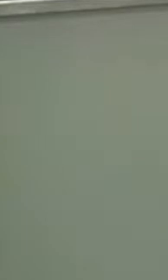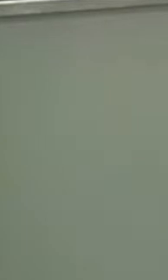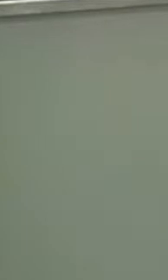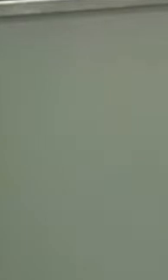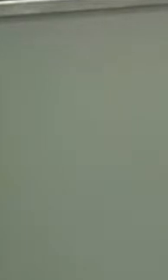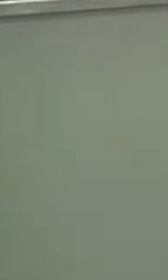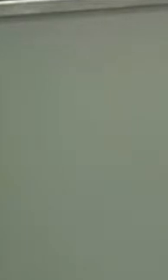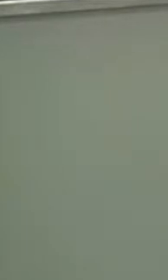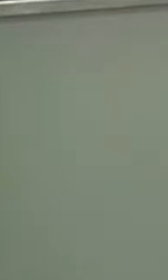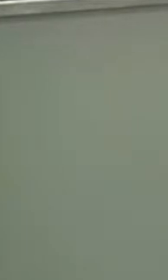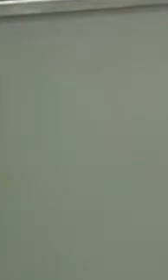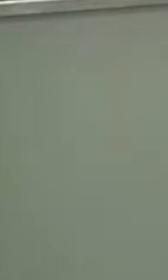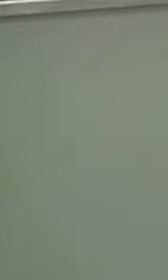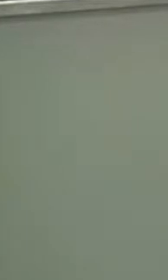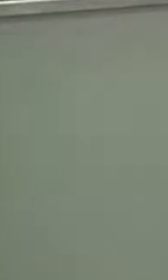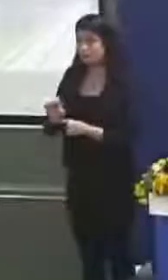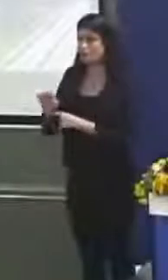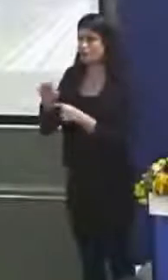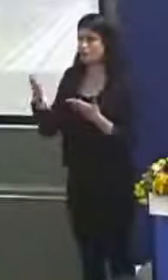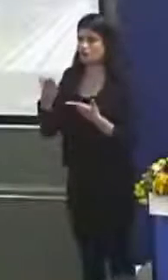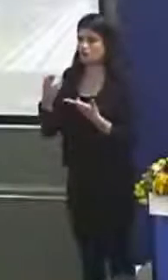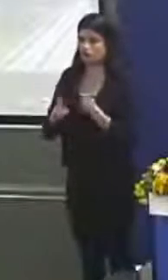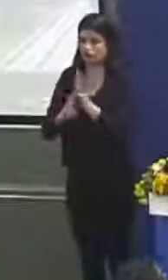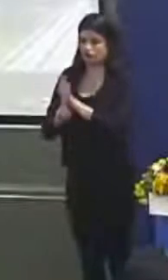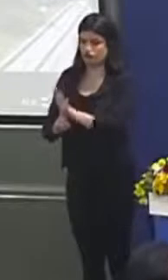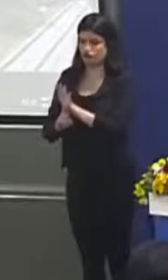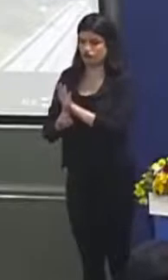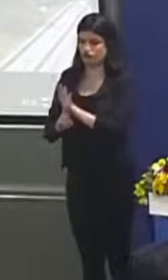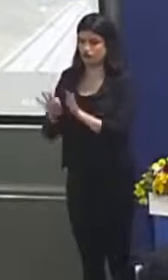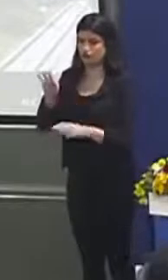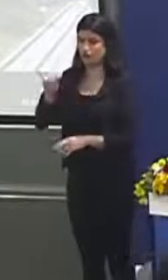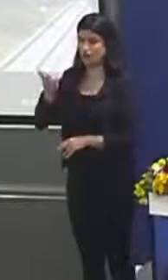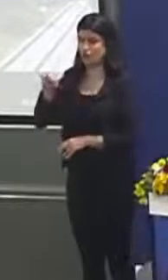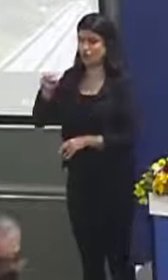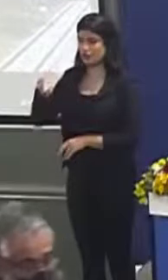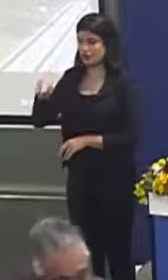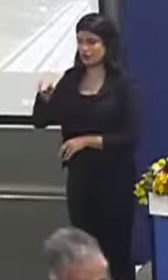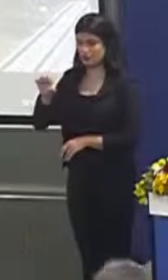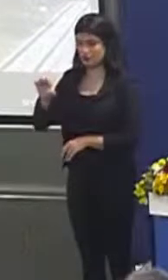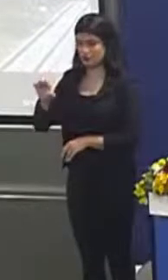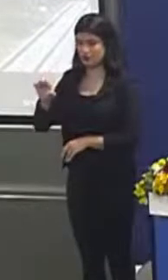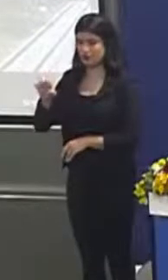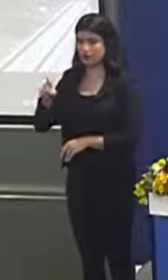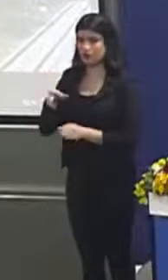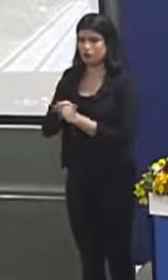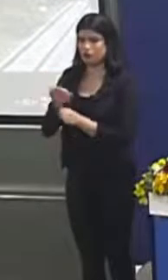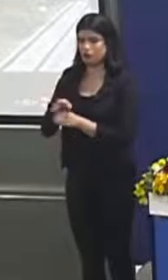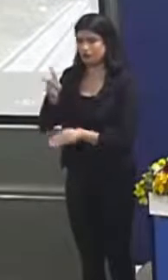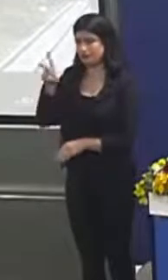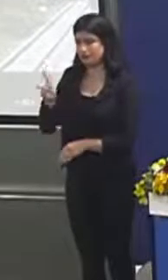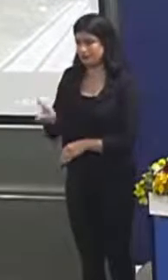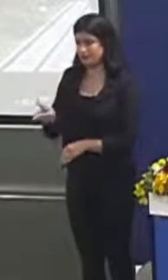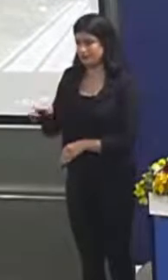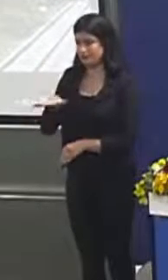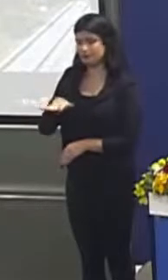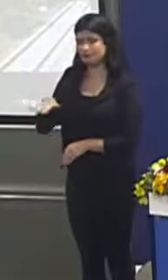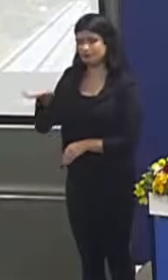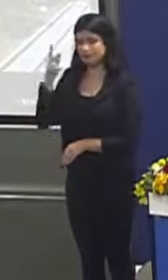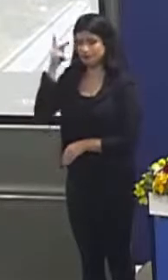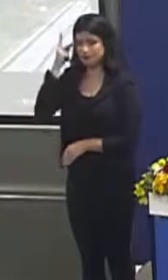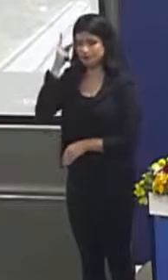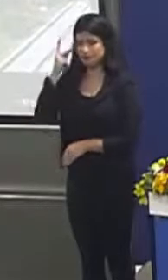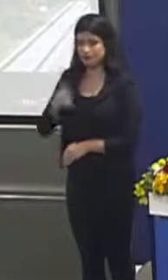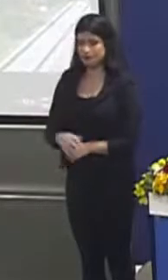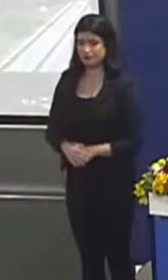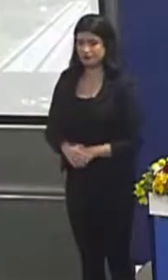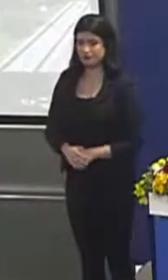São Paulo, neste ato representando a senhora Tatiane Rosa da Silva, conselheira presidenta do Conselho Regional de São